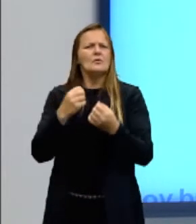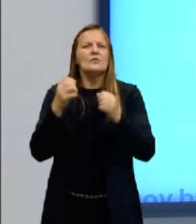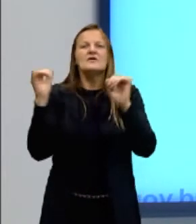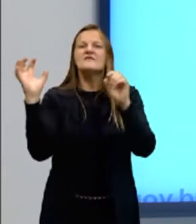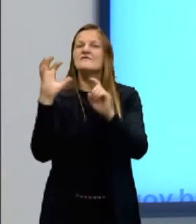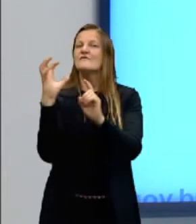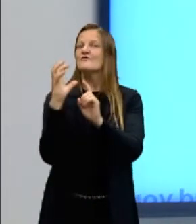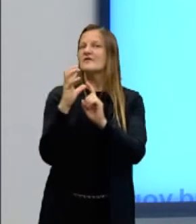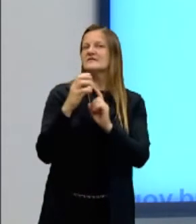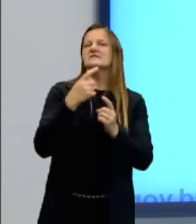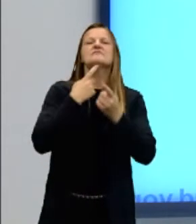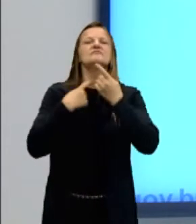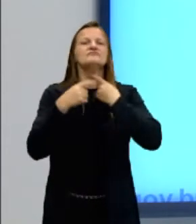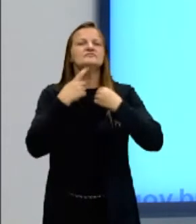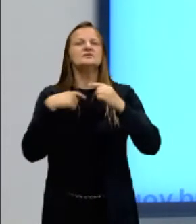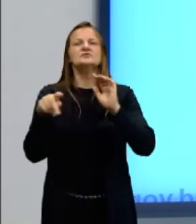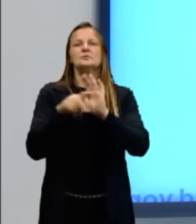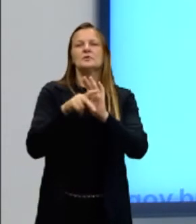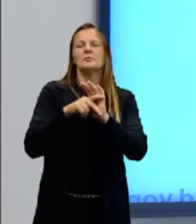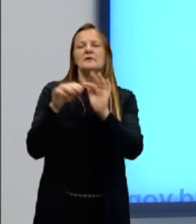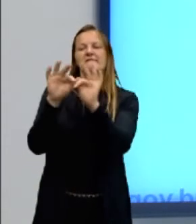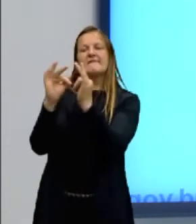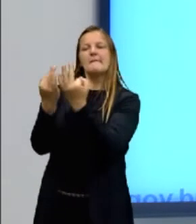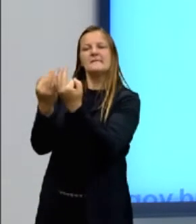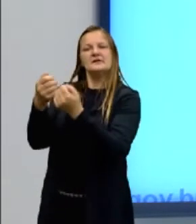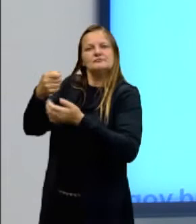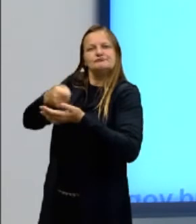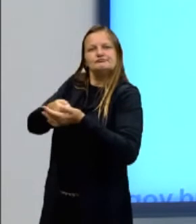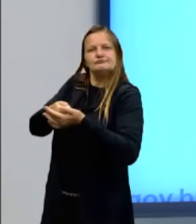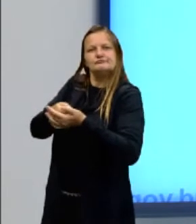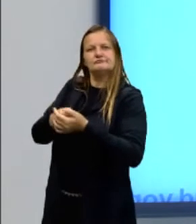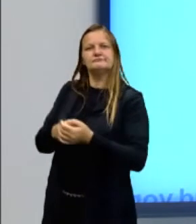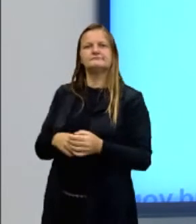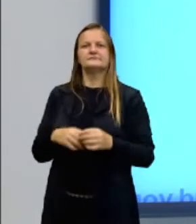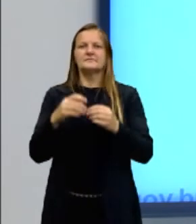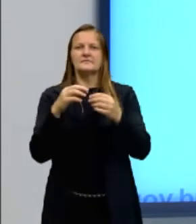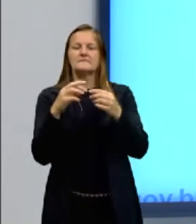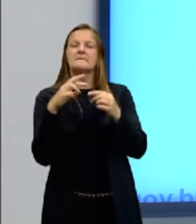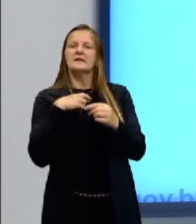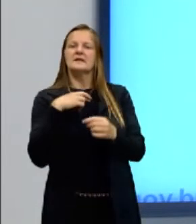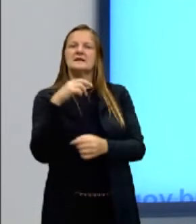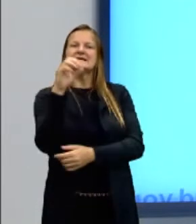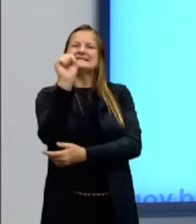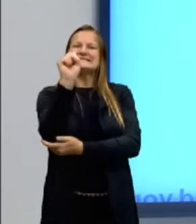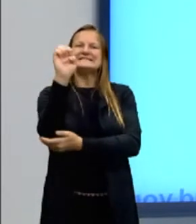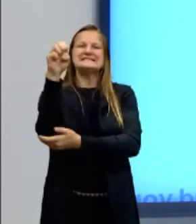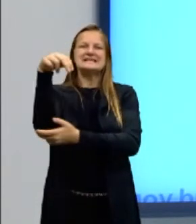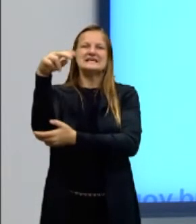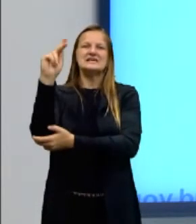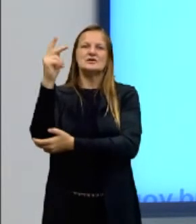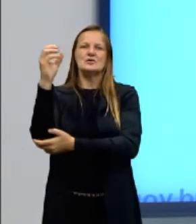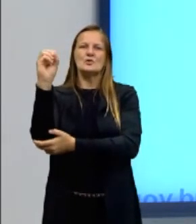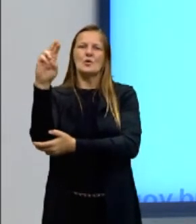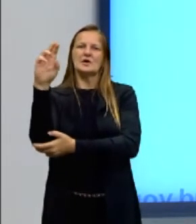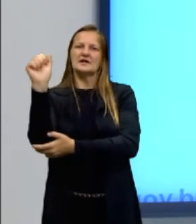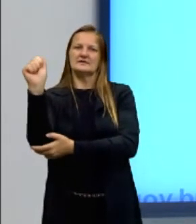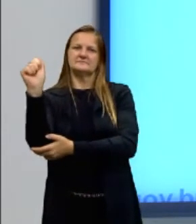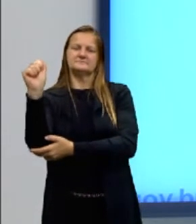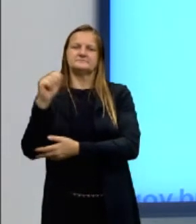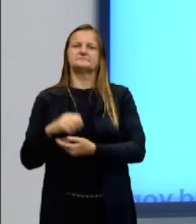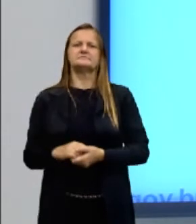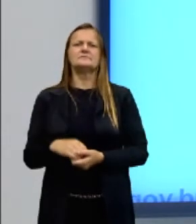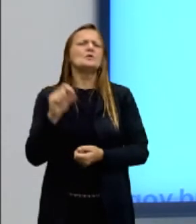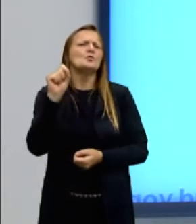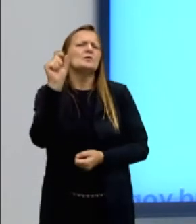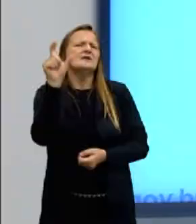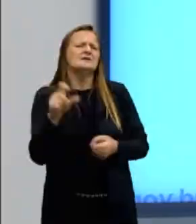influência em sua vontade do que a velha aparenta ponto e as referências que a do romance hora que que dá para tirar essa